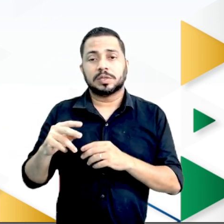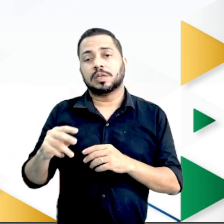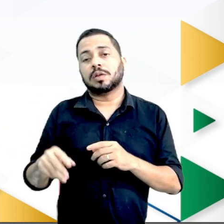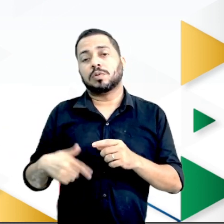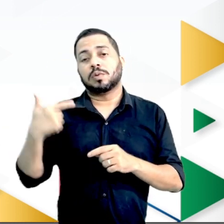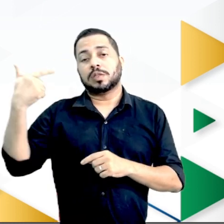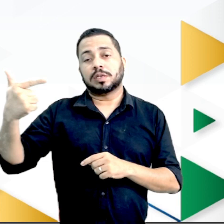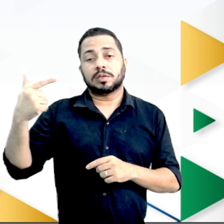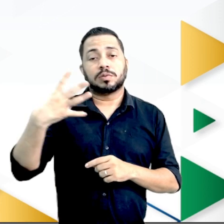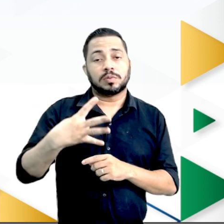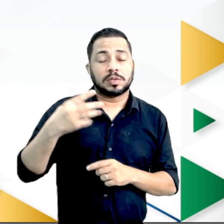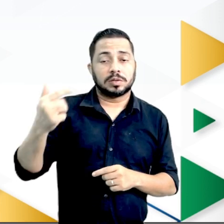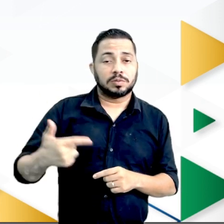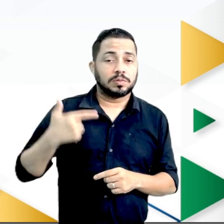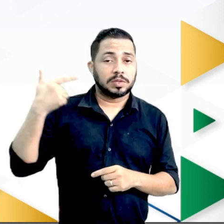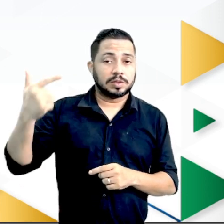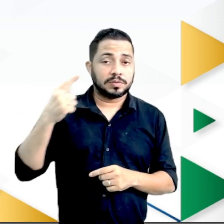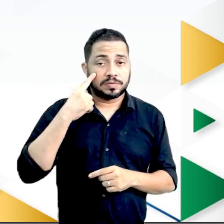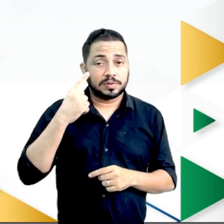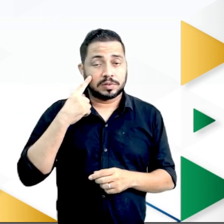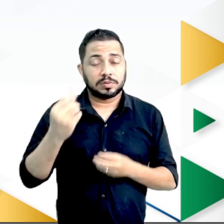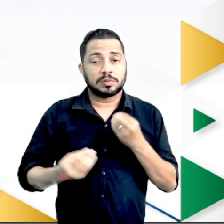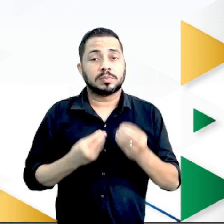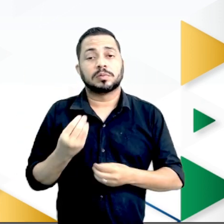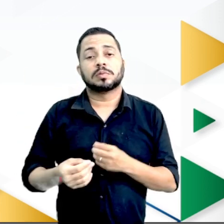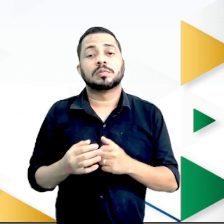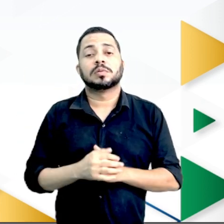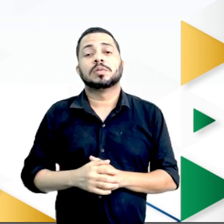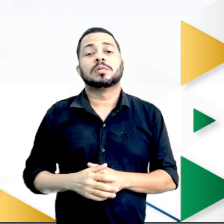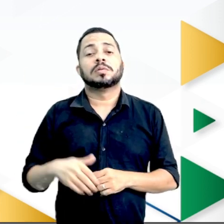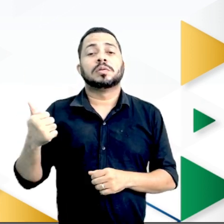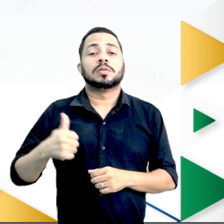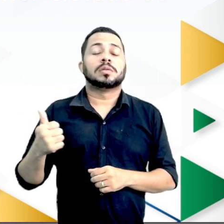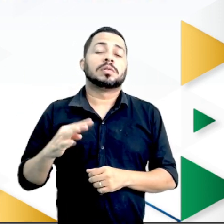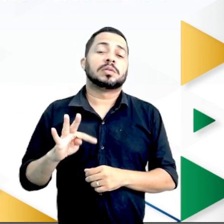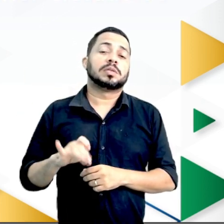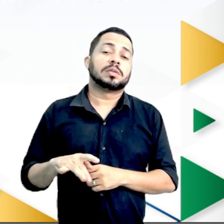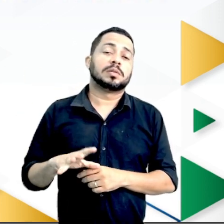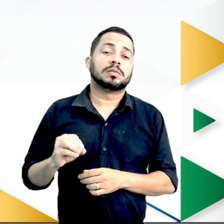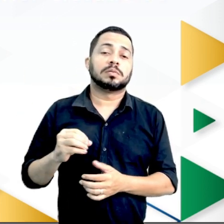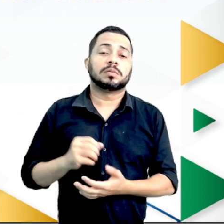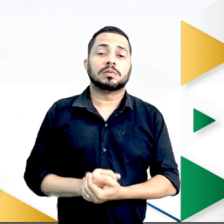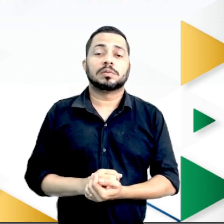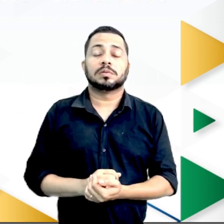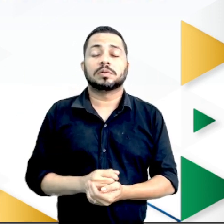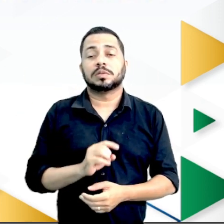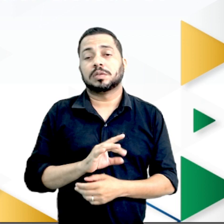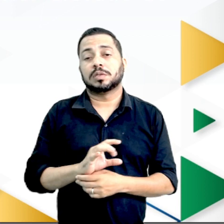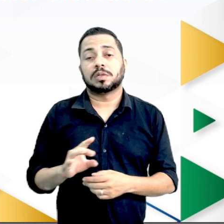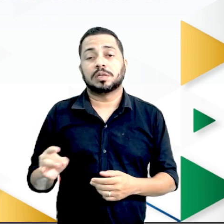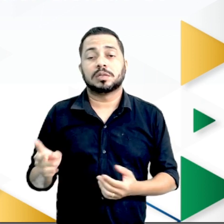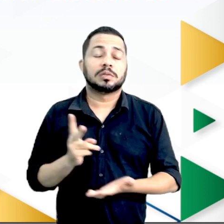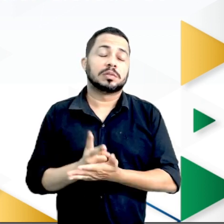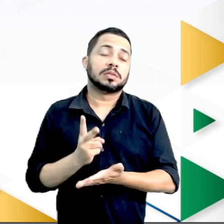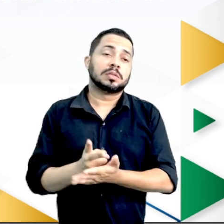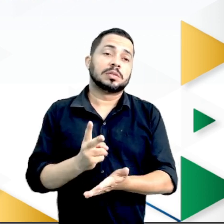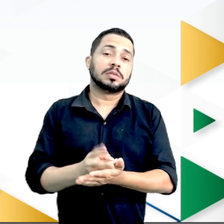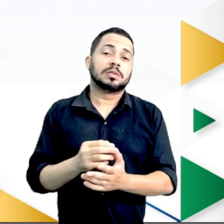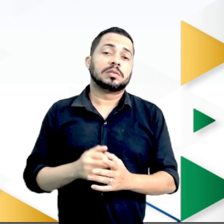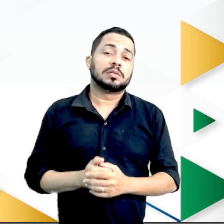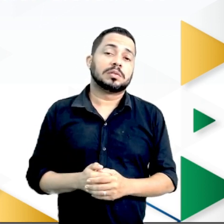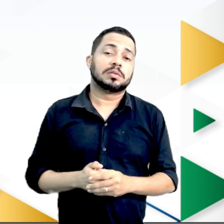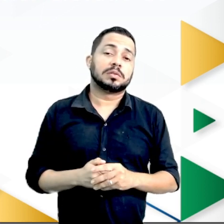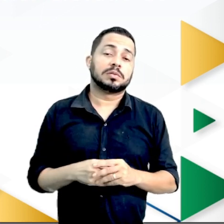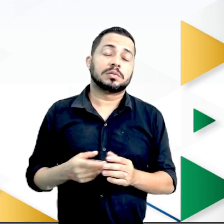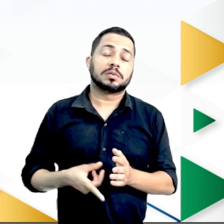quadrado. Tá vendo? Ó, viu como deu? Ó, primeiro termo, cada termo seguinte é o termo